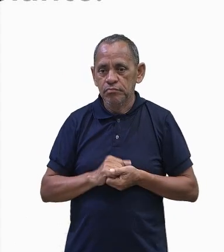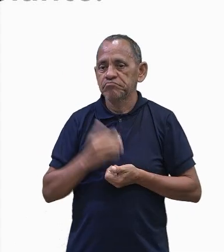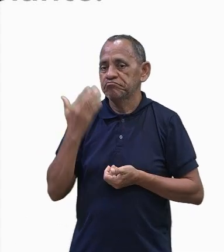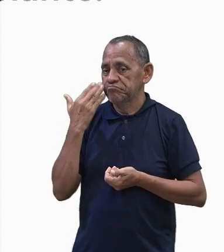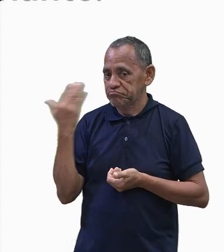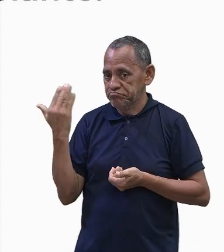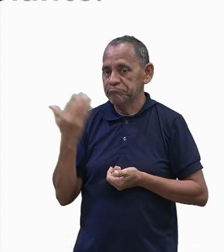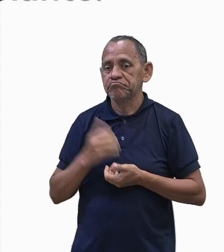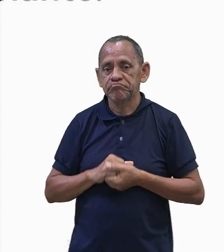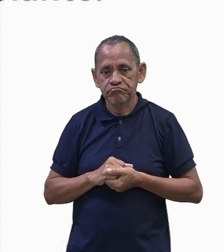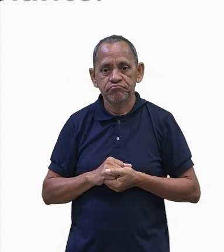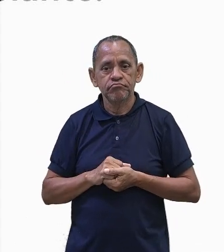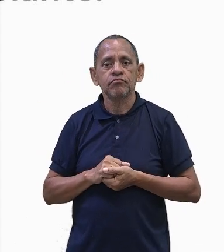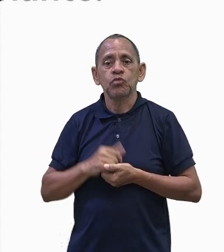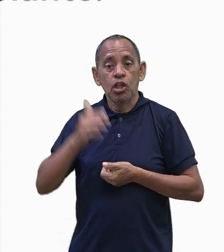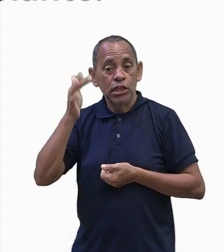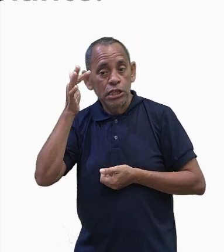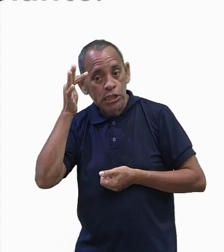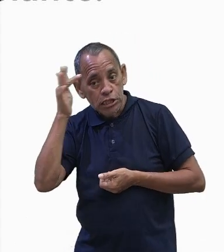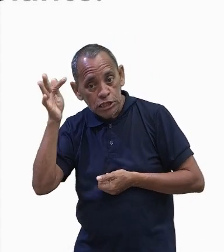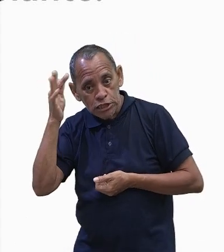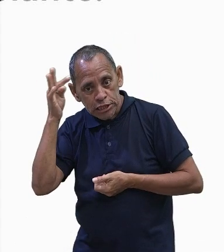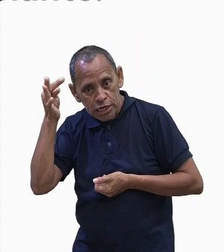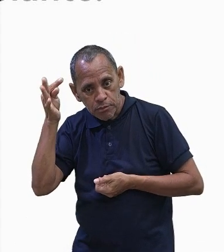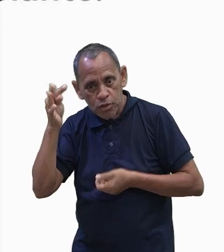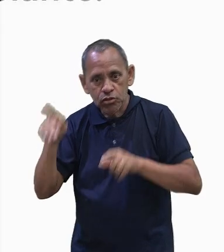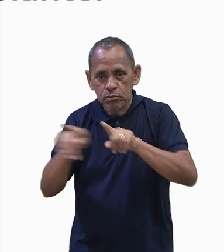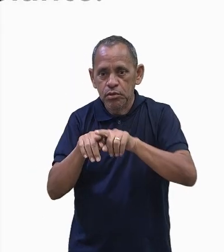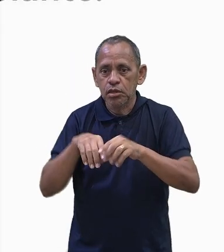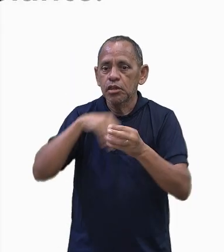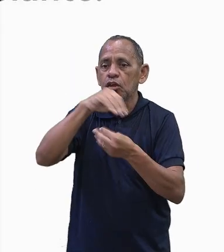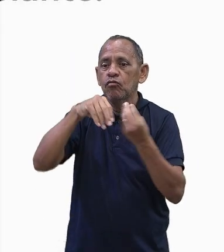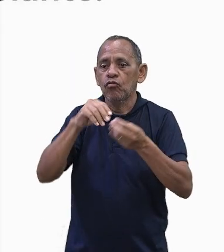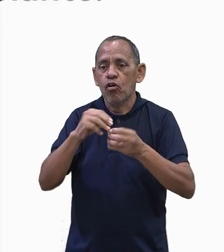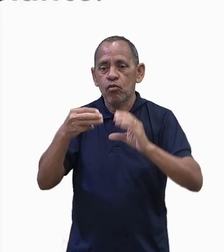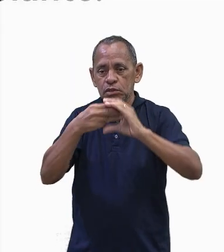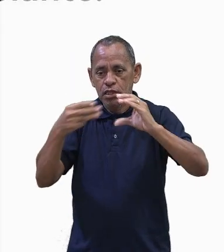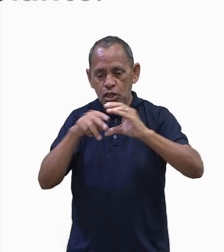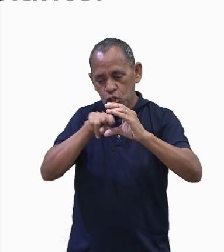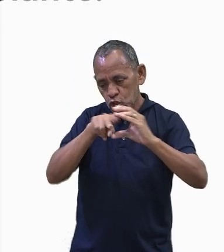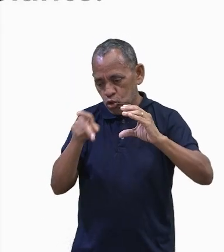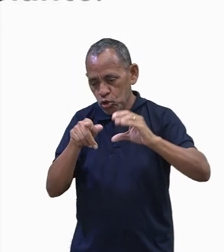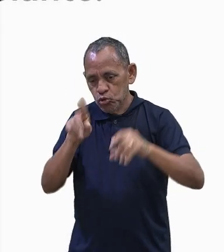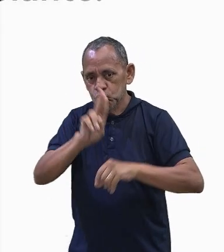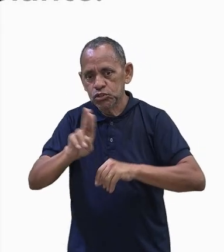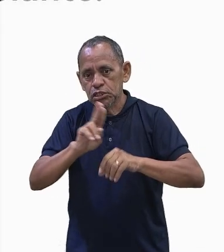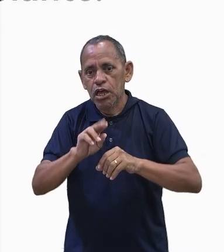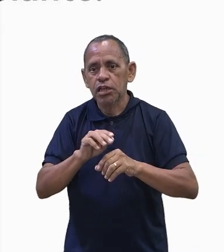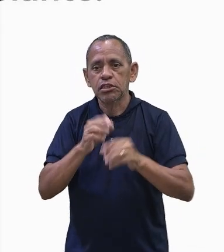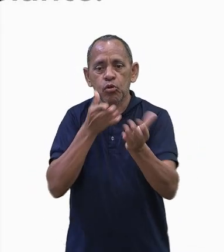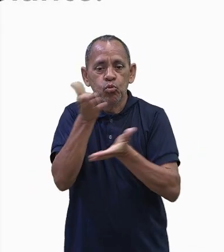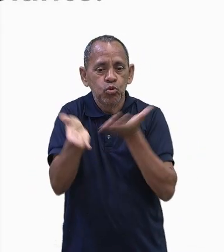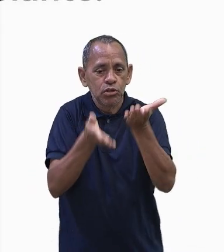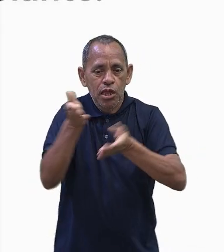falar, a terapêutica, que é aquela que envolve as células-tronco, utilizadas para o tratamento